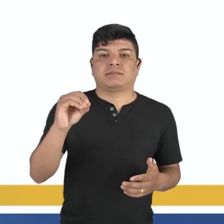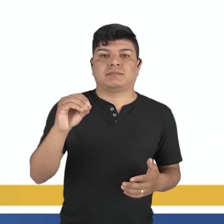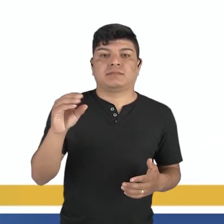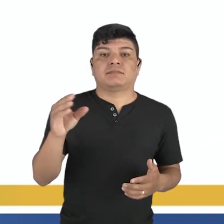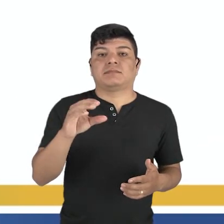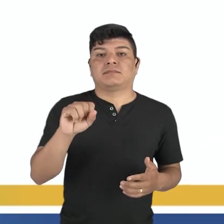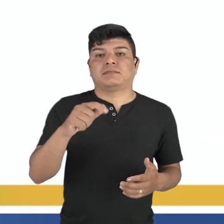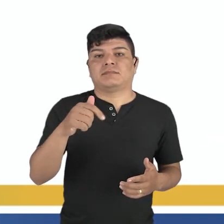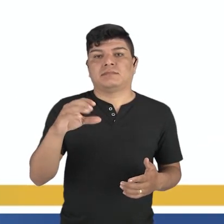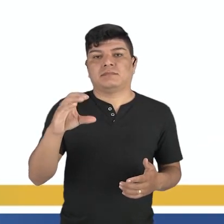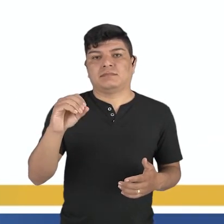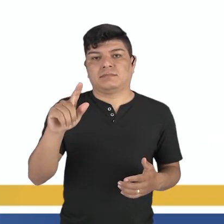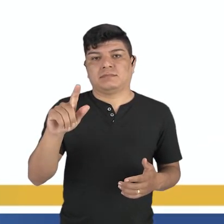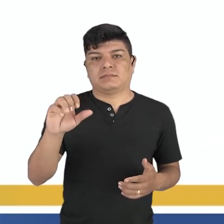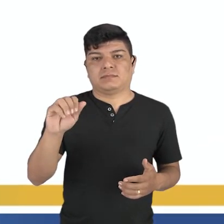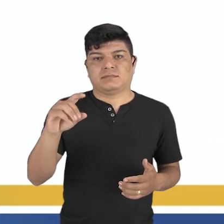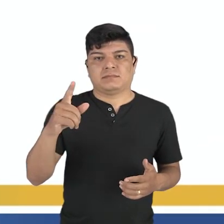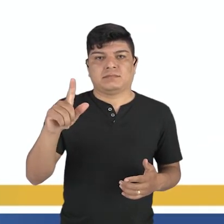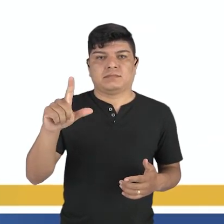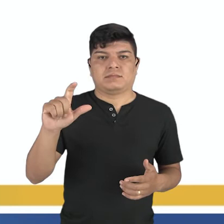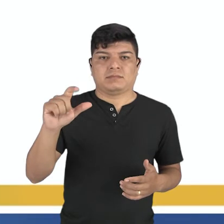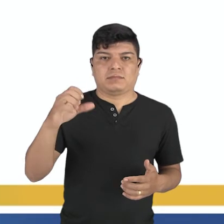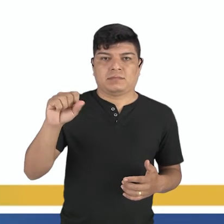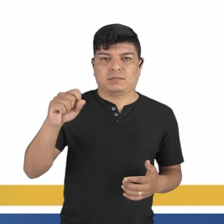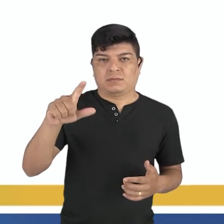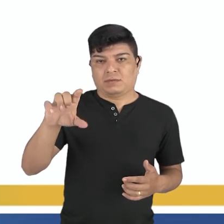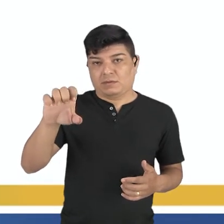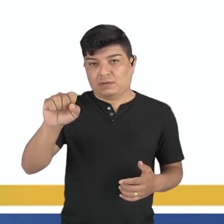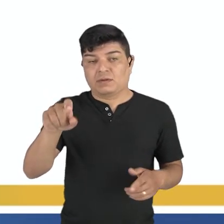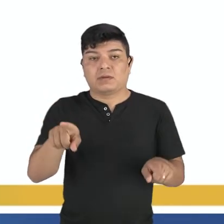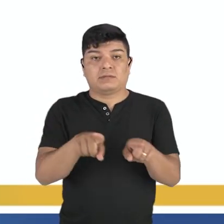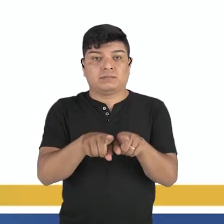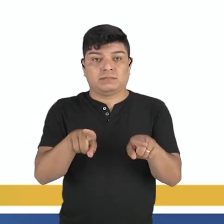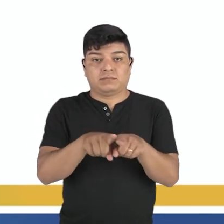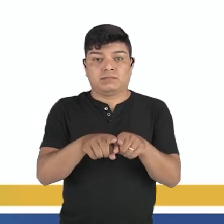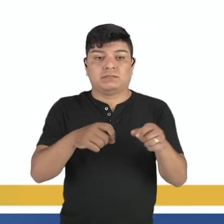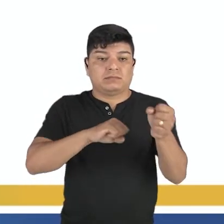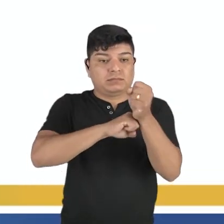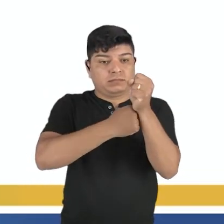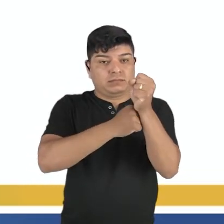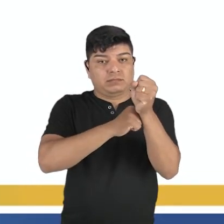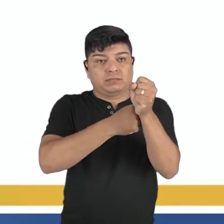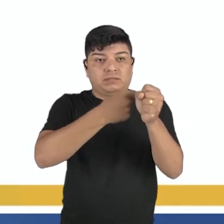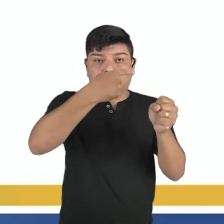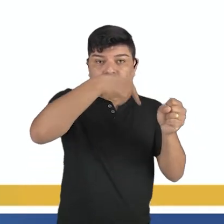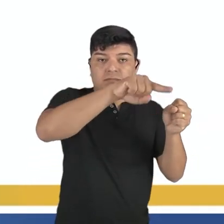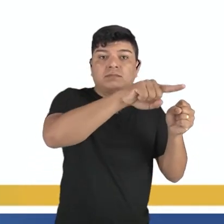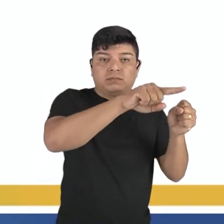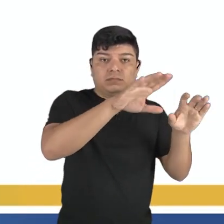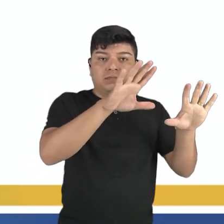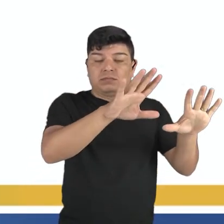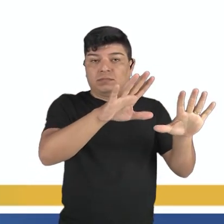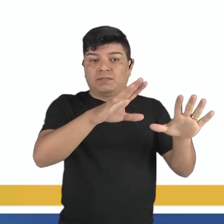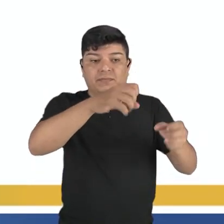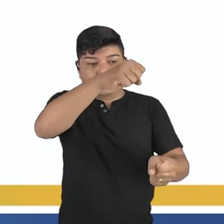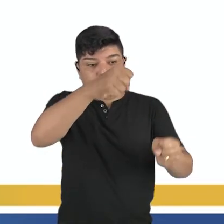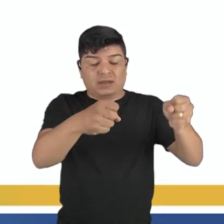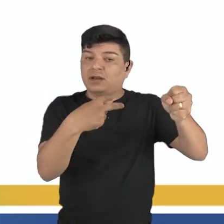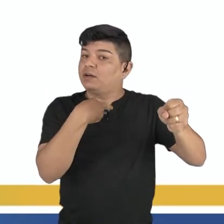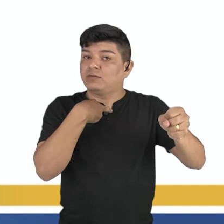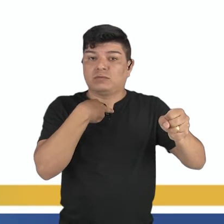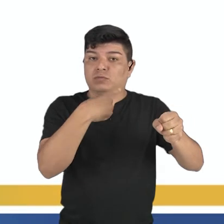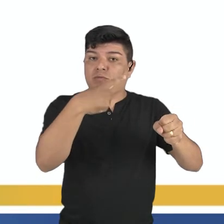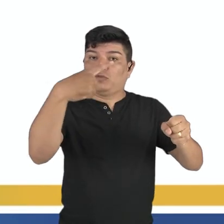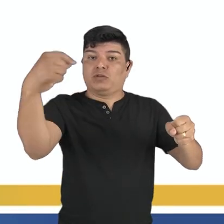do Amarante está bloqueado. Motoristas estão bloqueando o acesso ao Porto do Pecém. Automóveis não podem